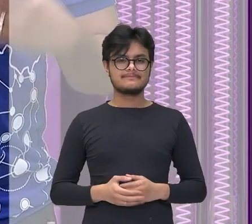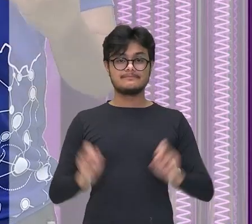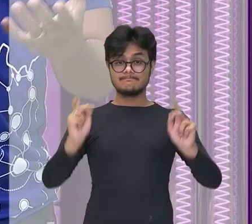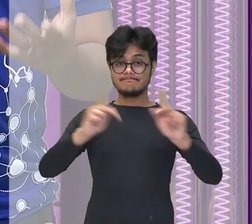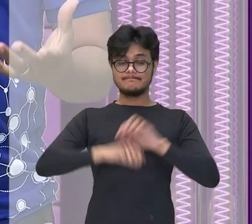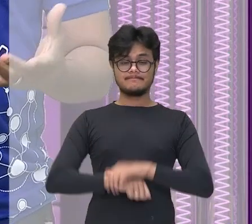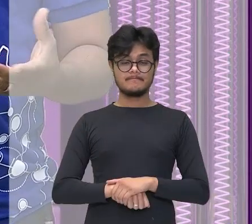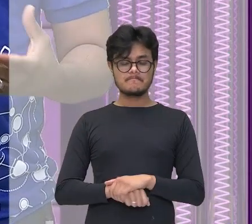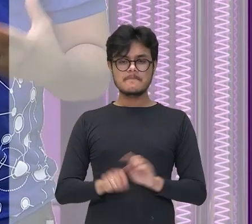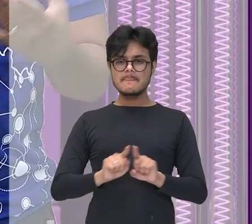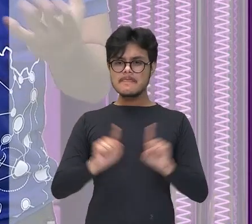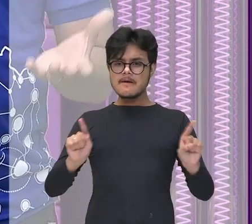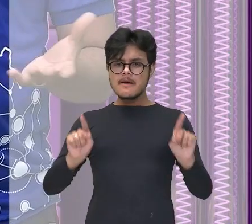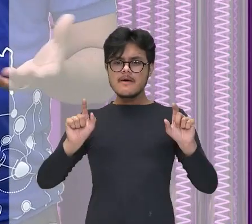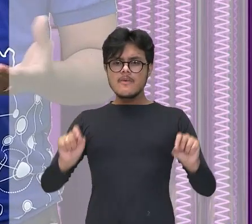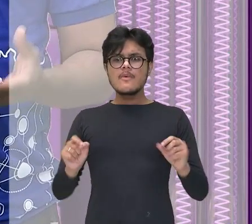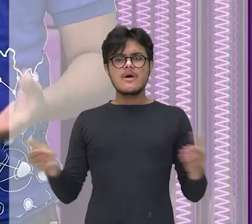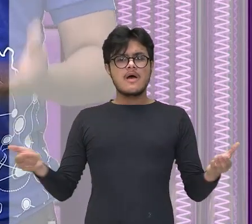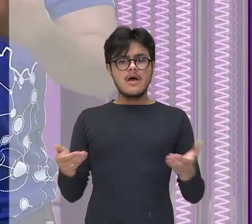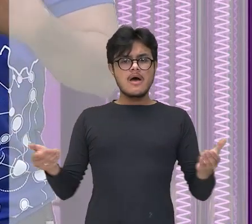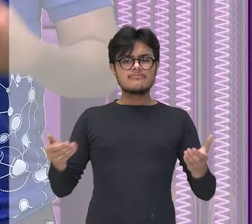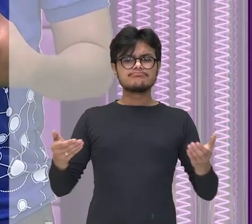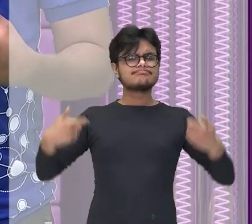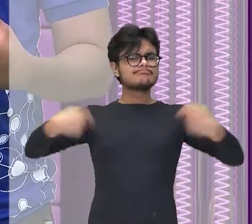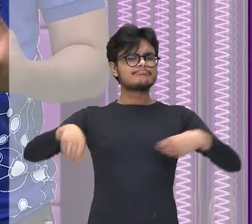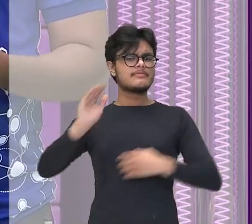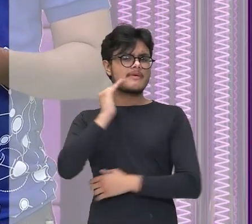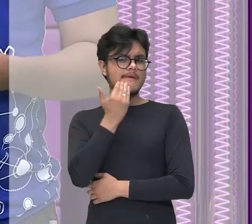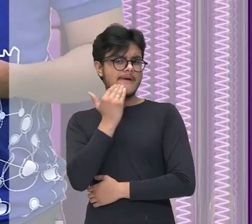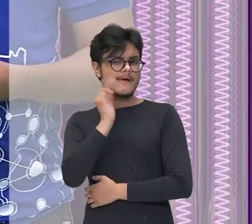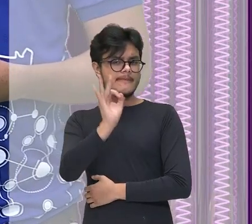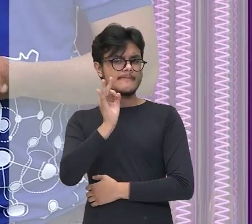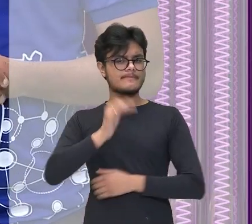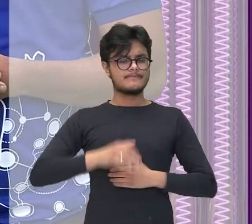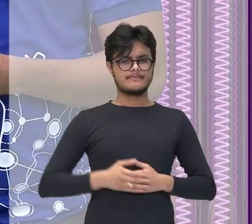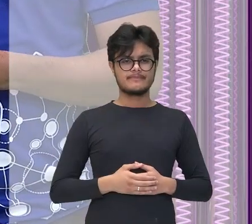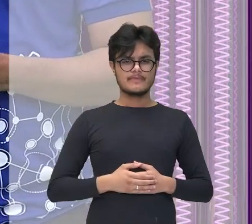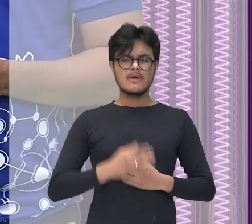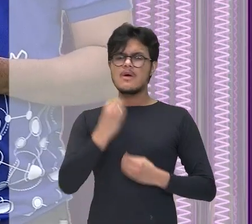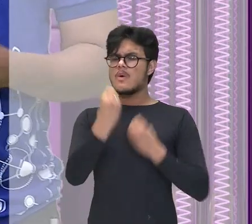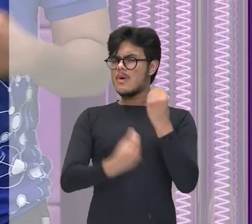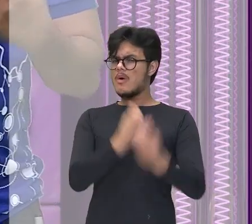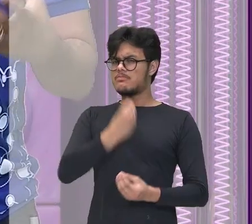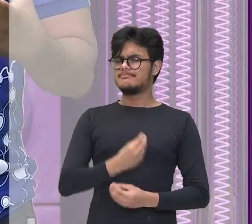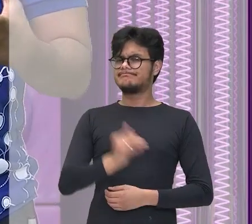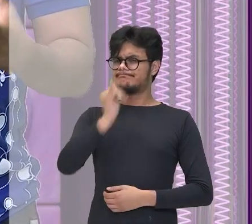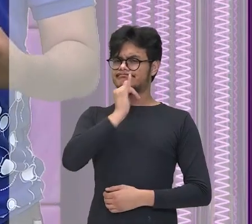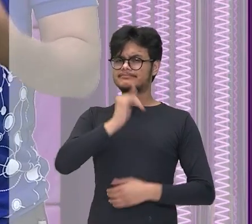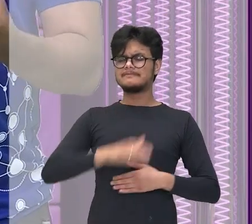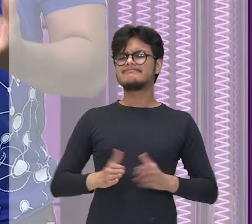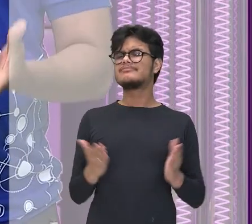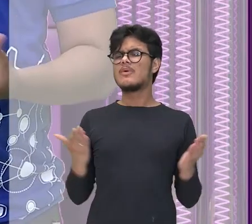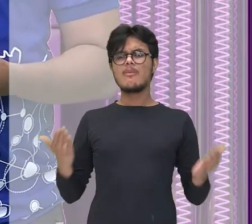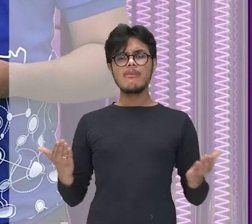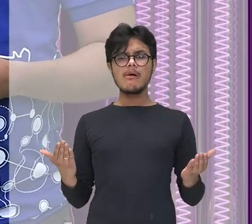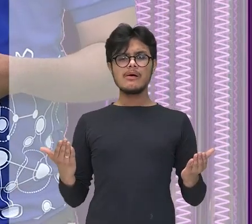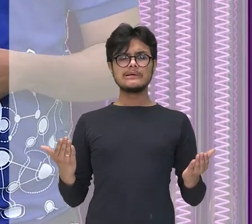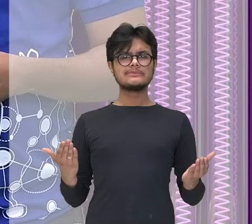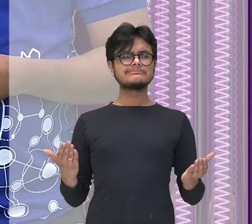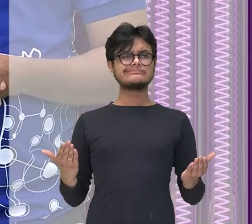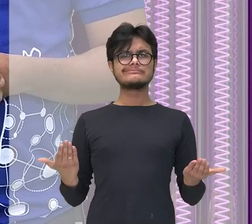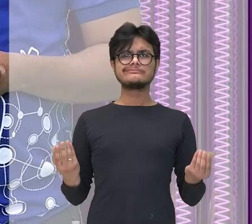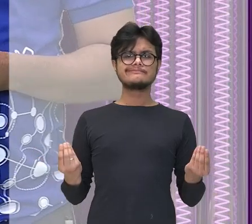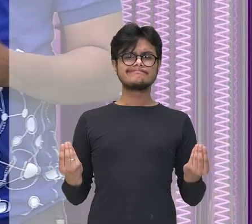beleza? Só que para isso nós precisamos entender, né, como que funciona. Qual é a primeira,